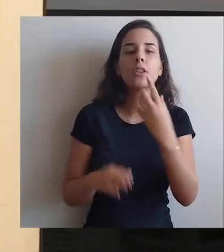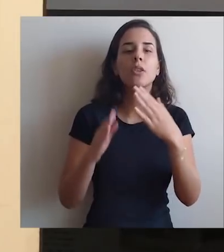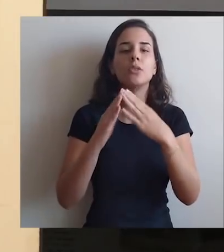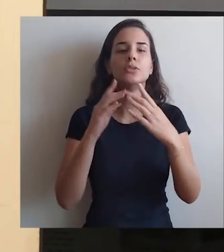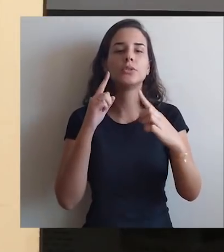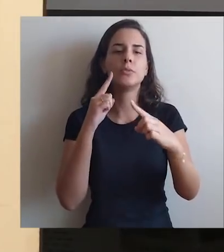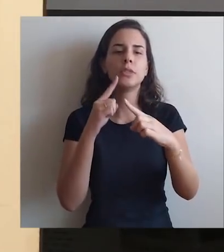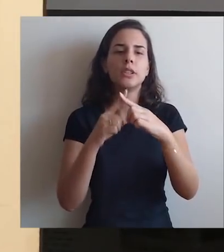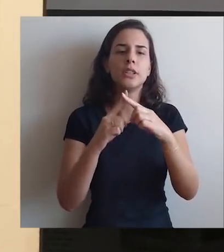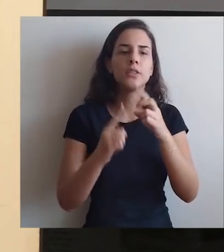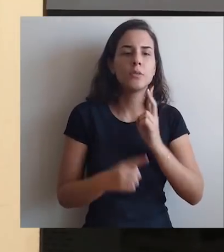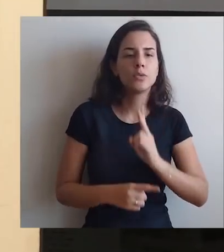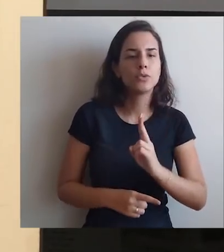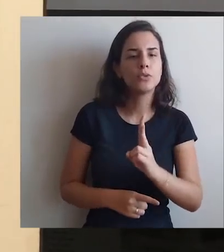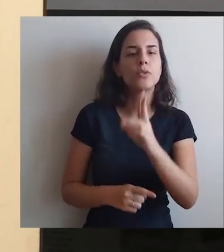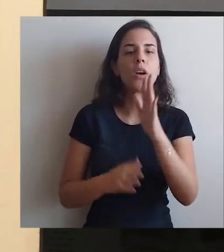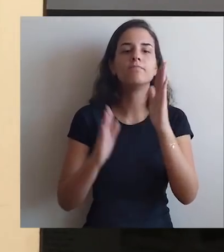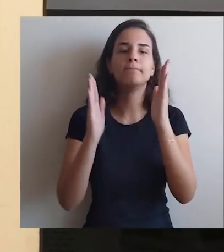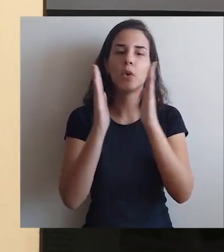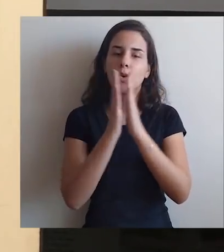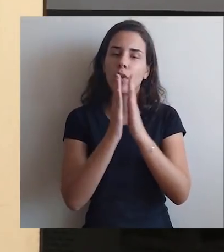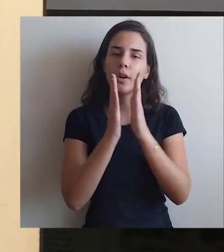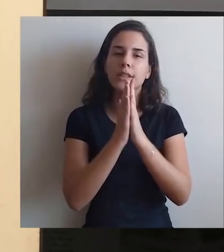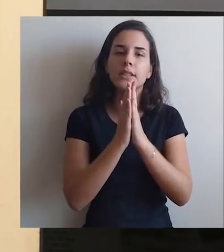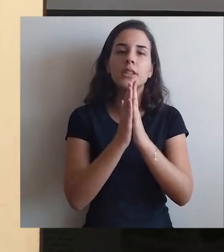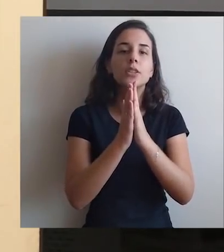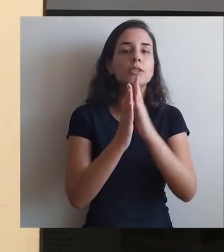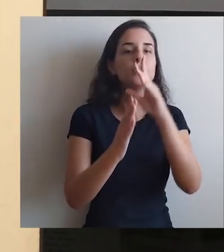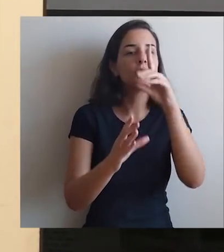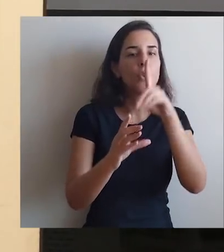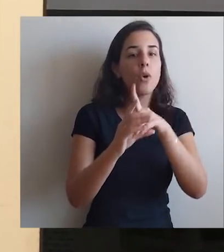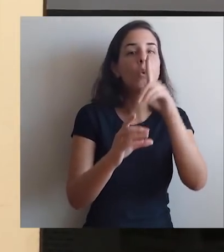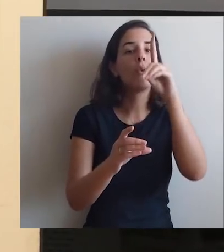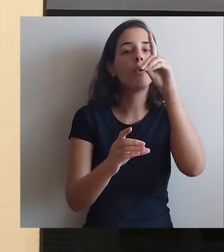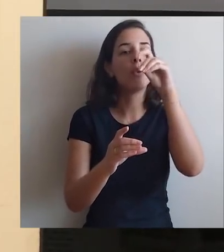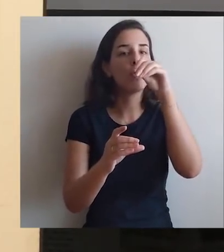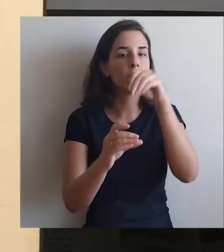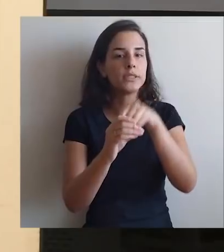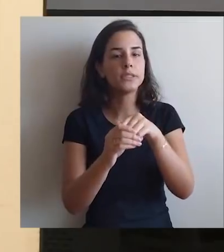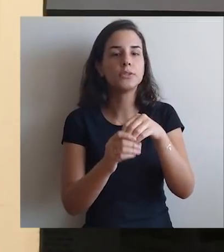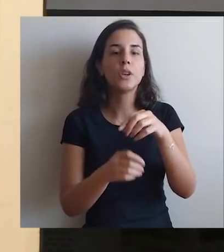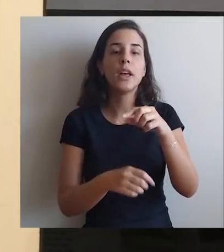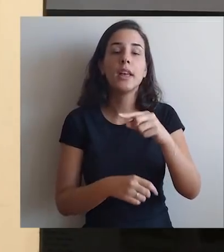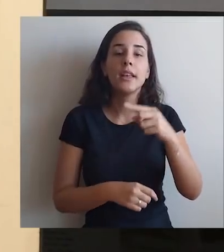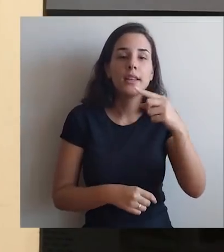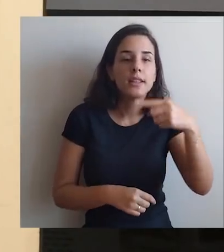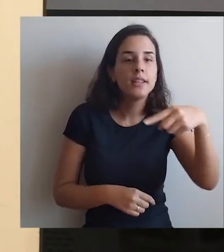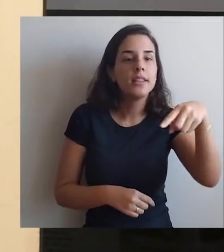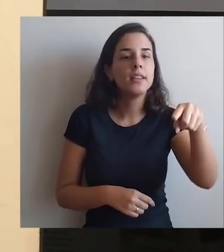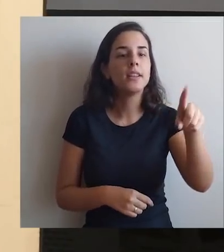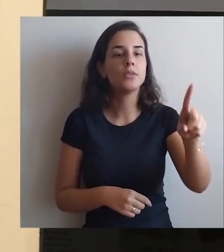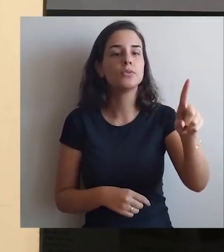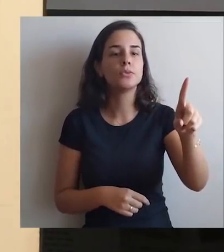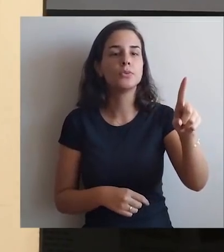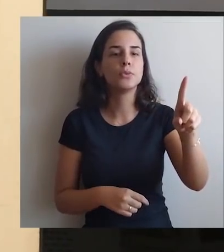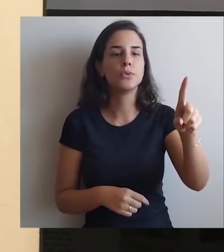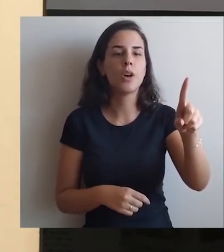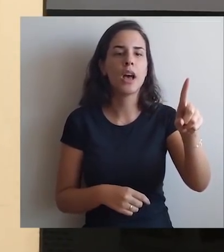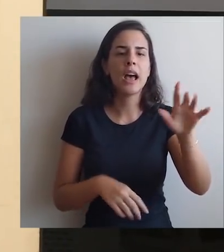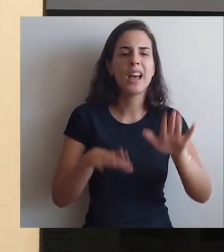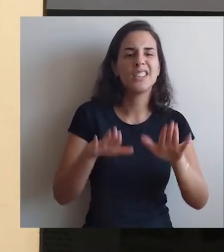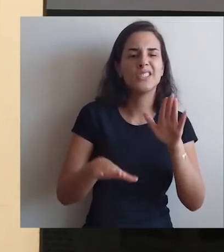tarefa também dentro dessa obra grandiosa. E como Igreja de Cristo, nós continuamos